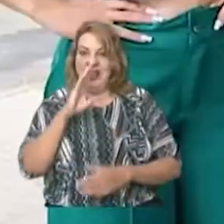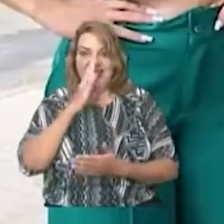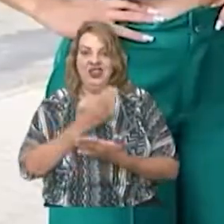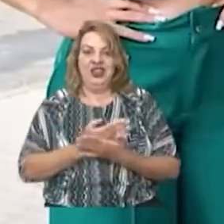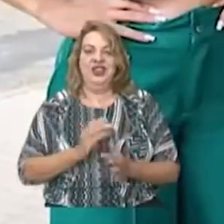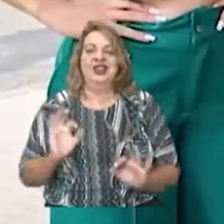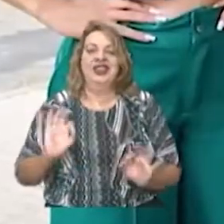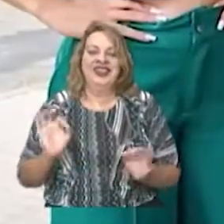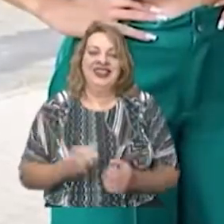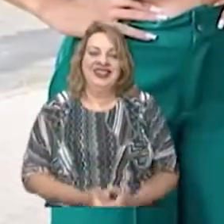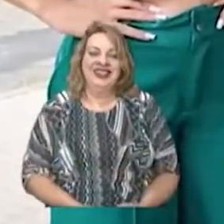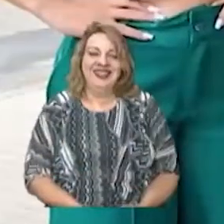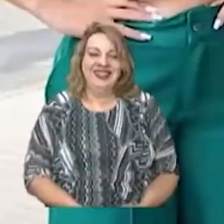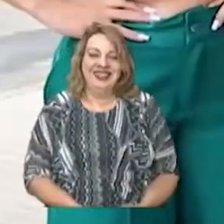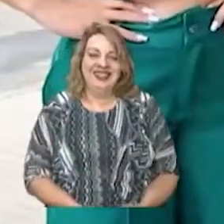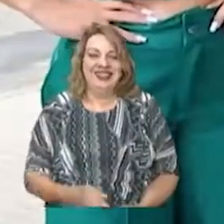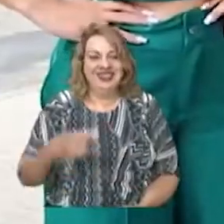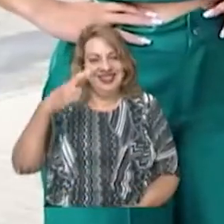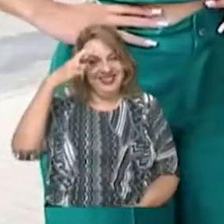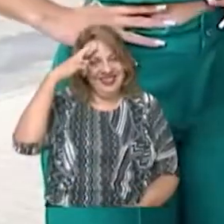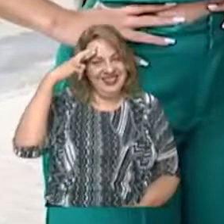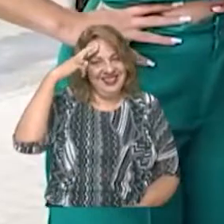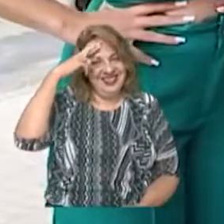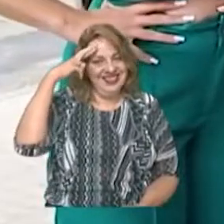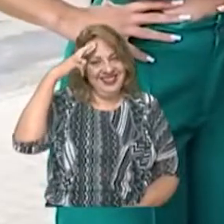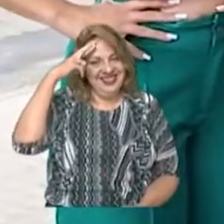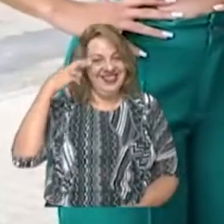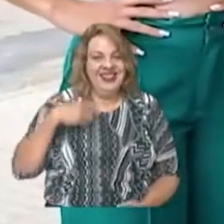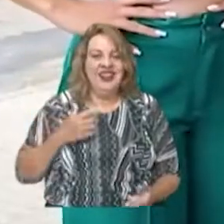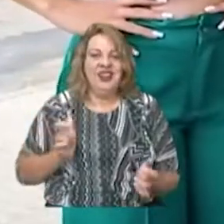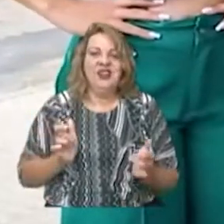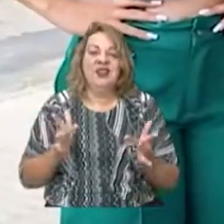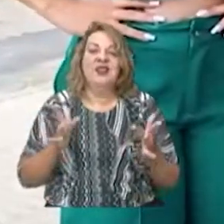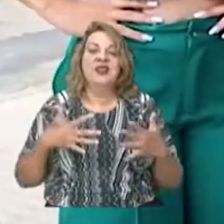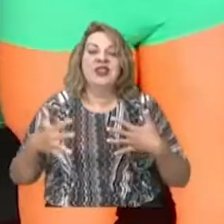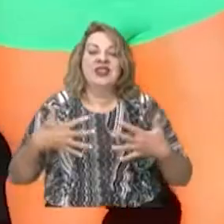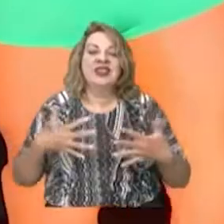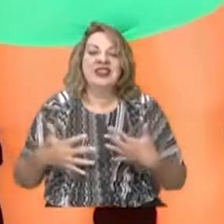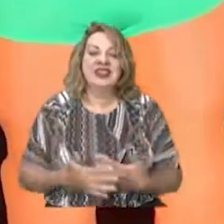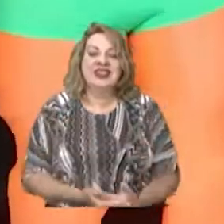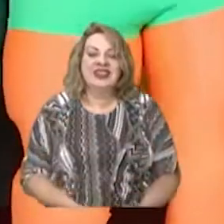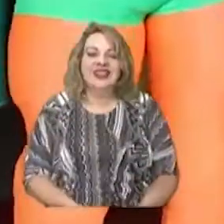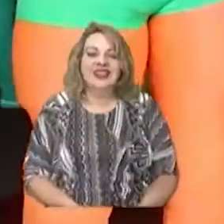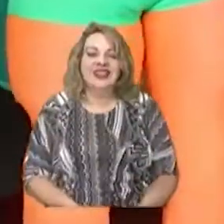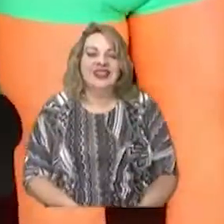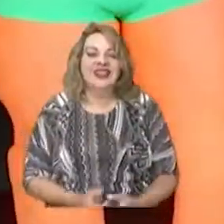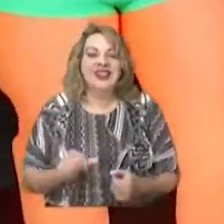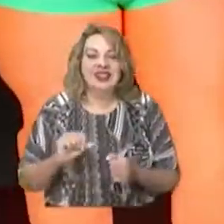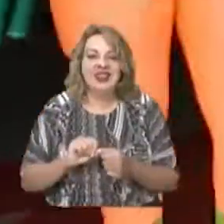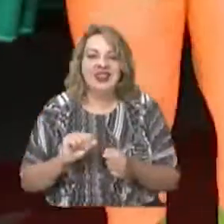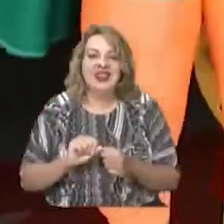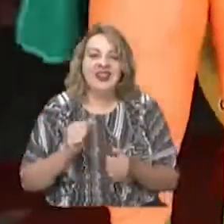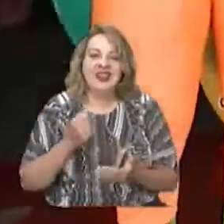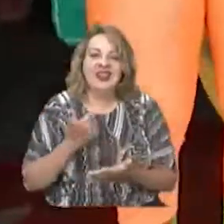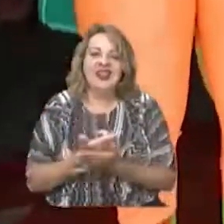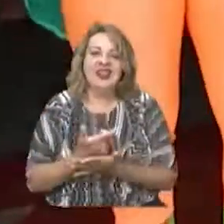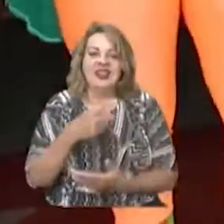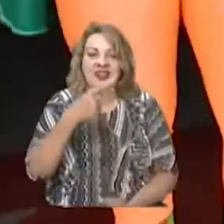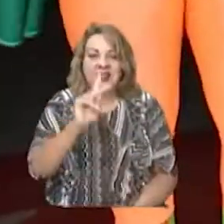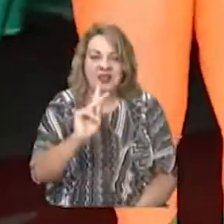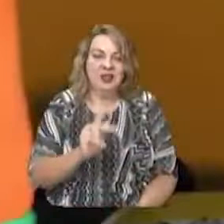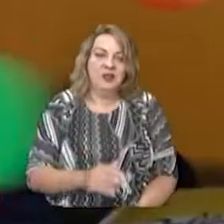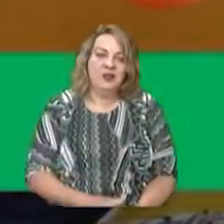Que maravilha! E o Rogerinho tá com a promotora do Ponto Pé Quente, né, Rogério? Como é que a gente faz para garantir o Caju Cap com